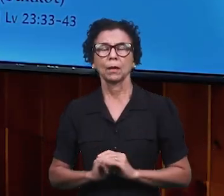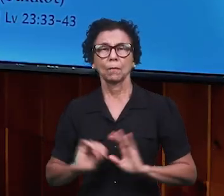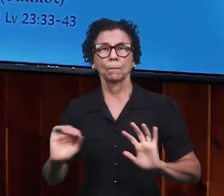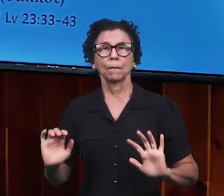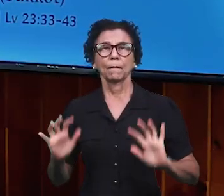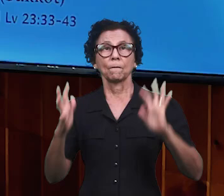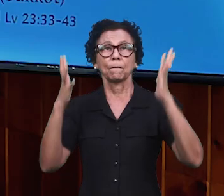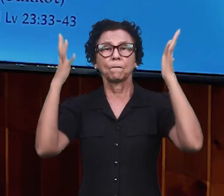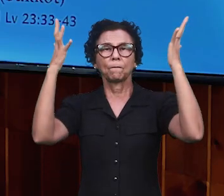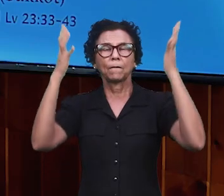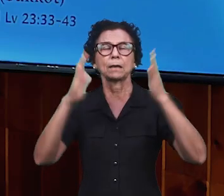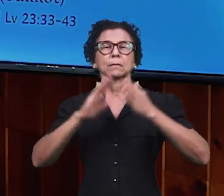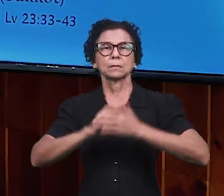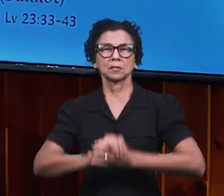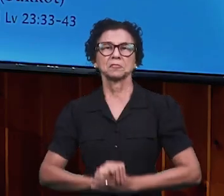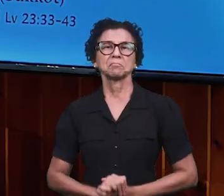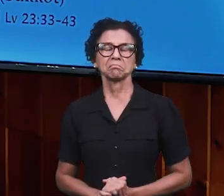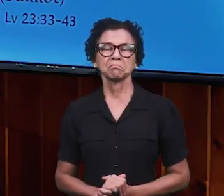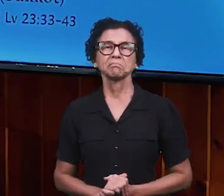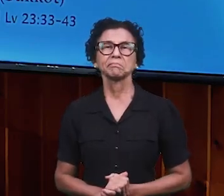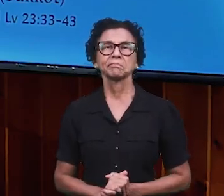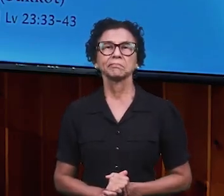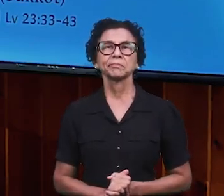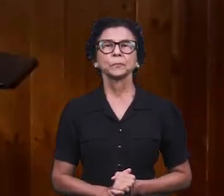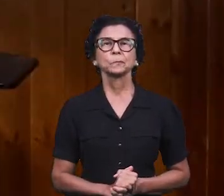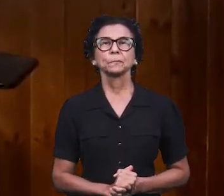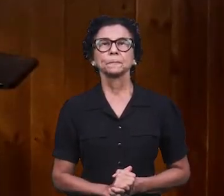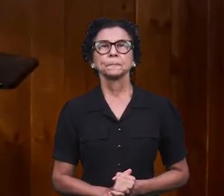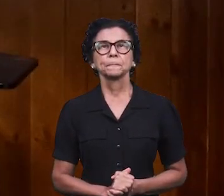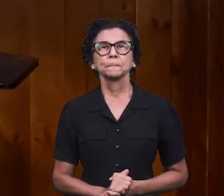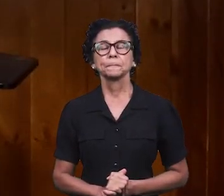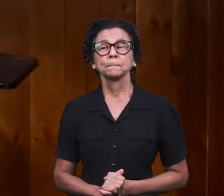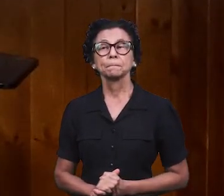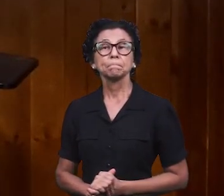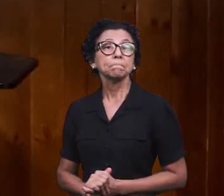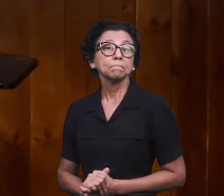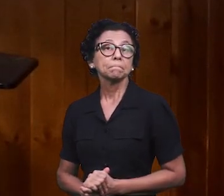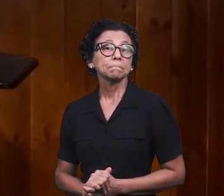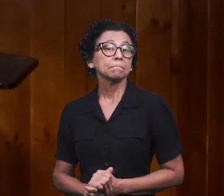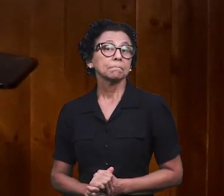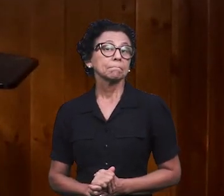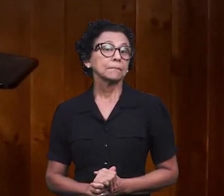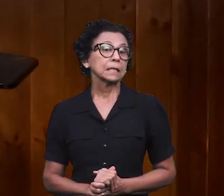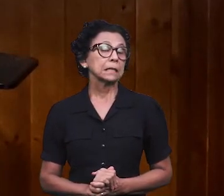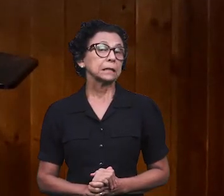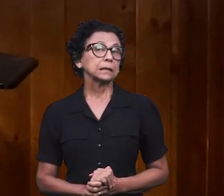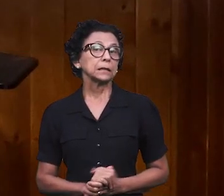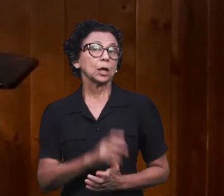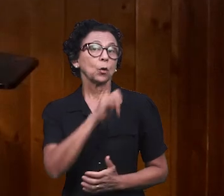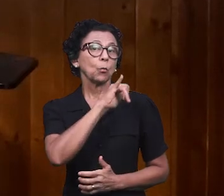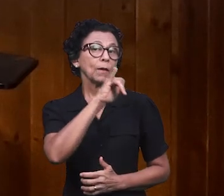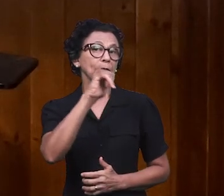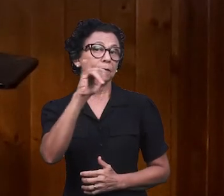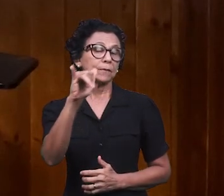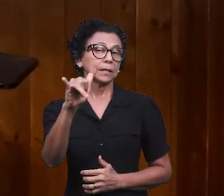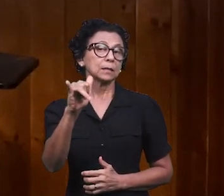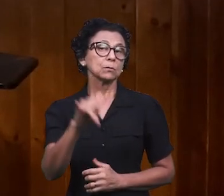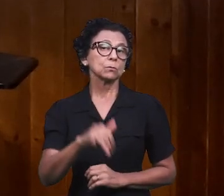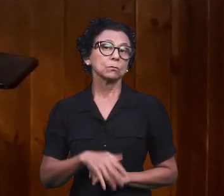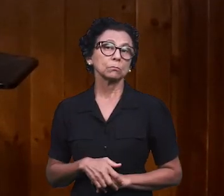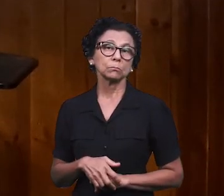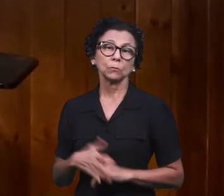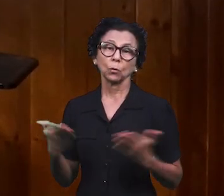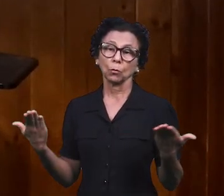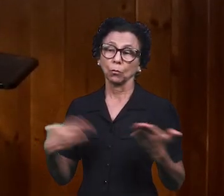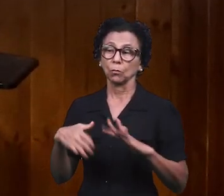o Rosh Hashanah, né? E os sinais, para nós, os sinais para a igreja, é o toque das trombetas,